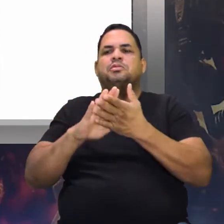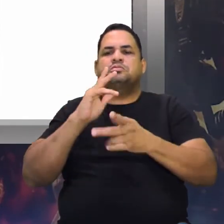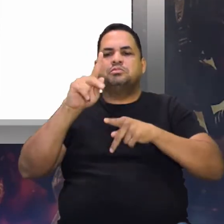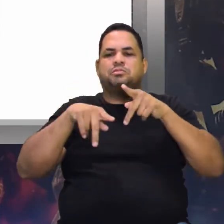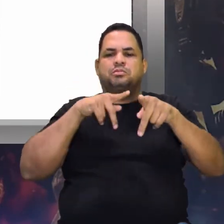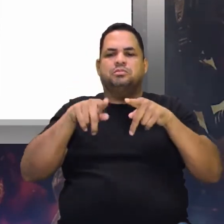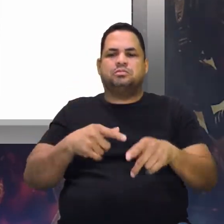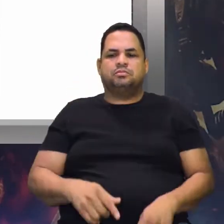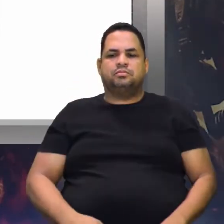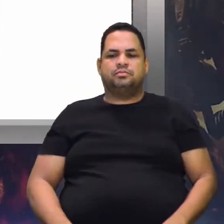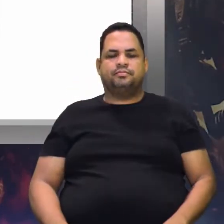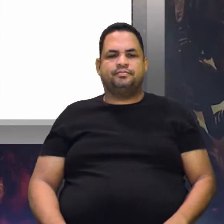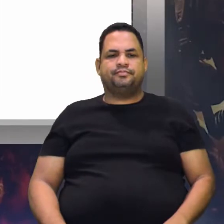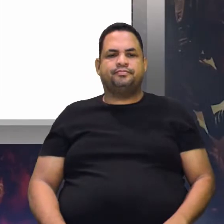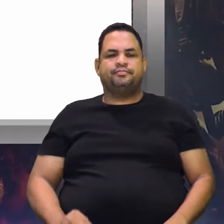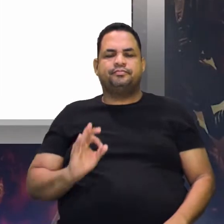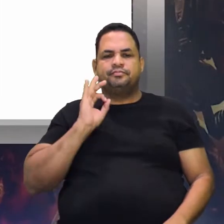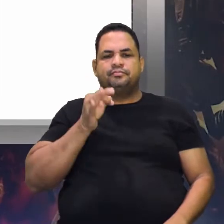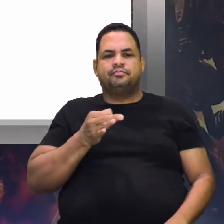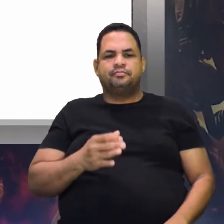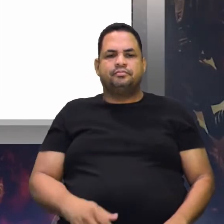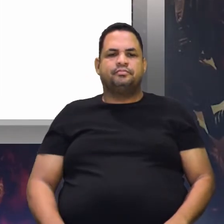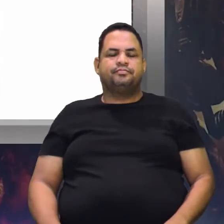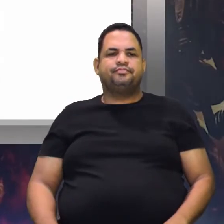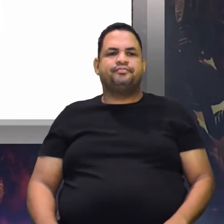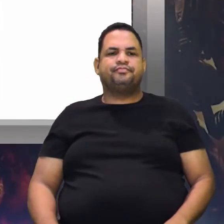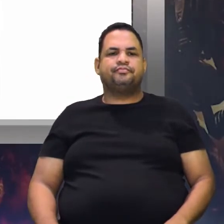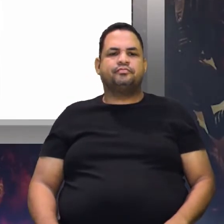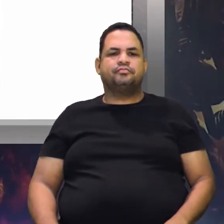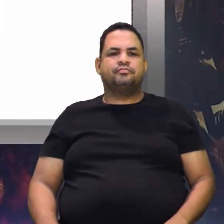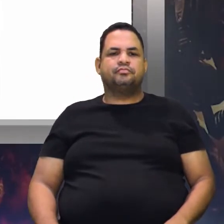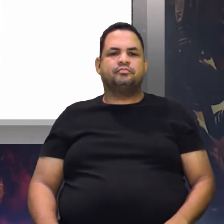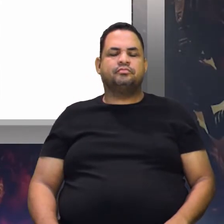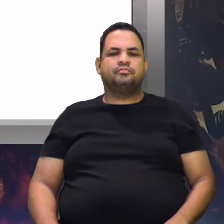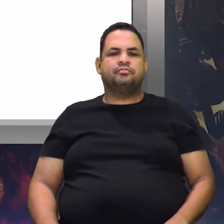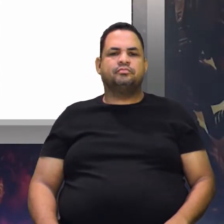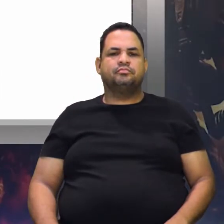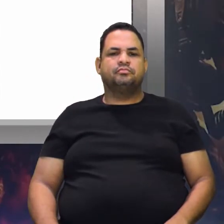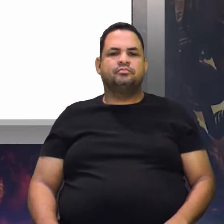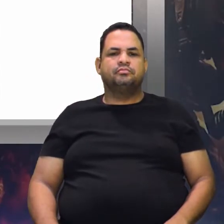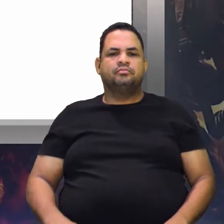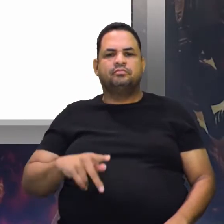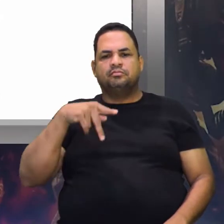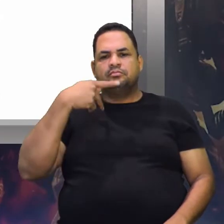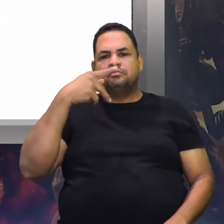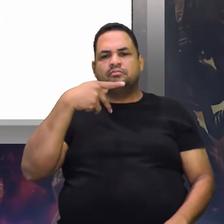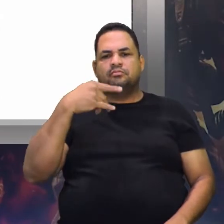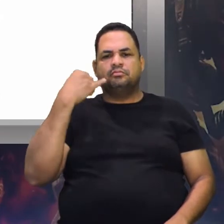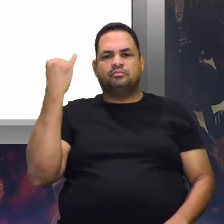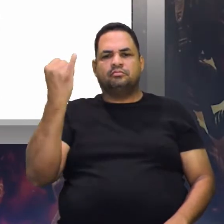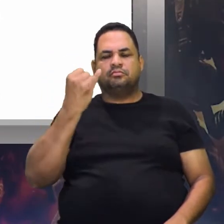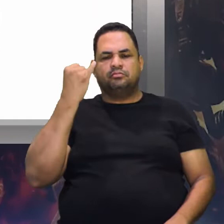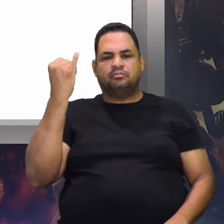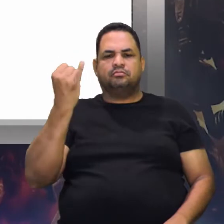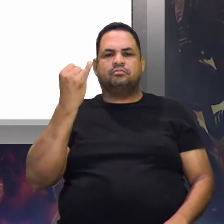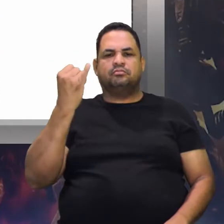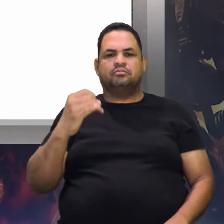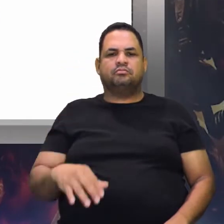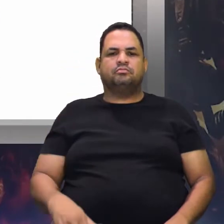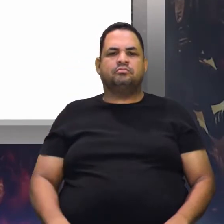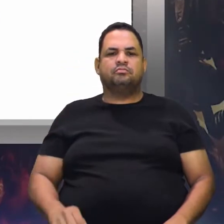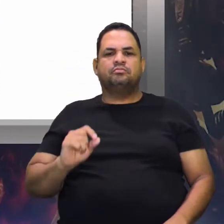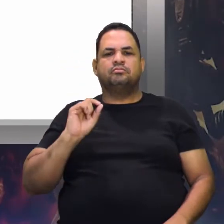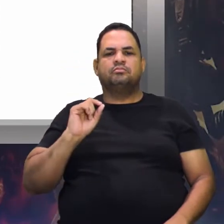civilizações. Tá certo? E eu falei para vocês sobre algo importantíssimo. O que